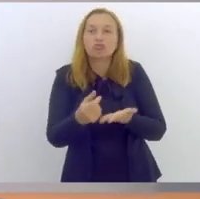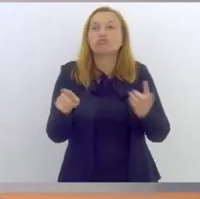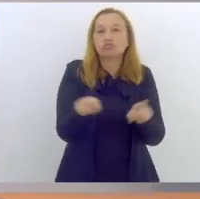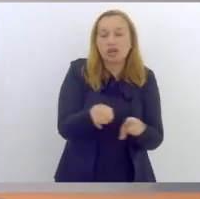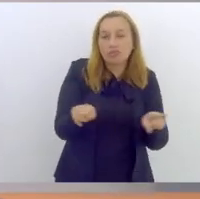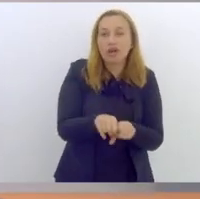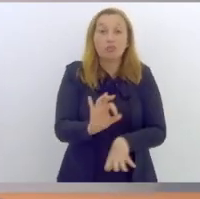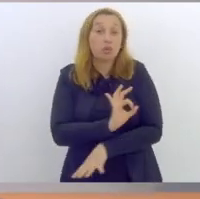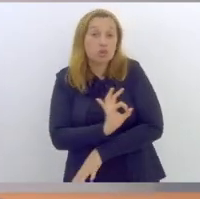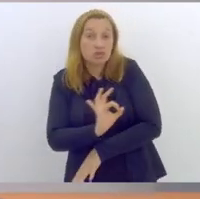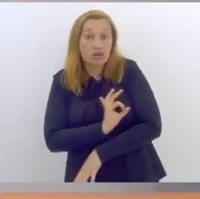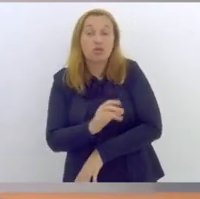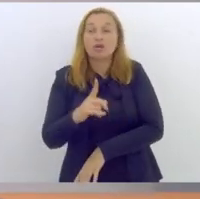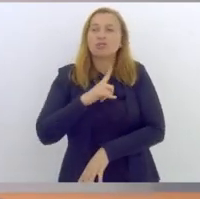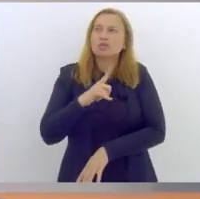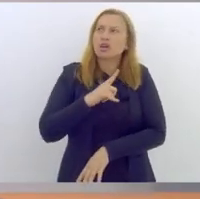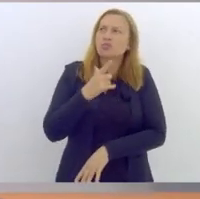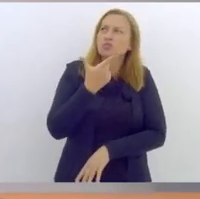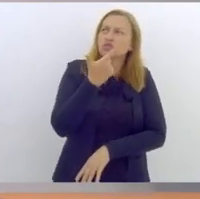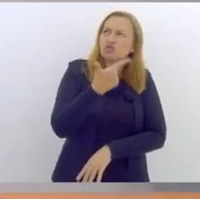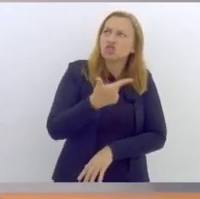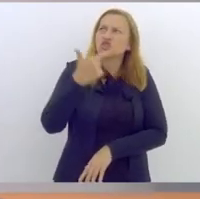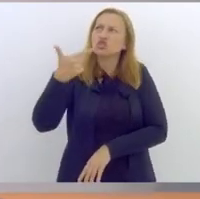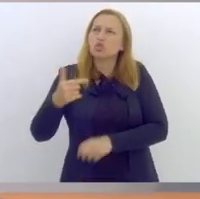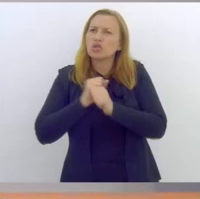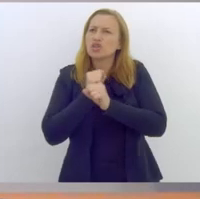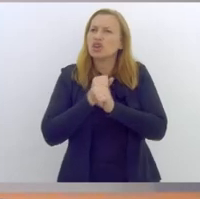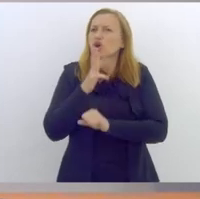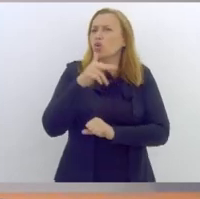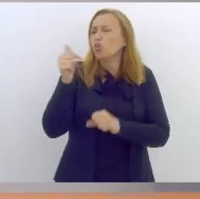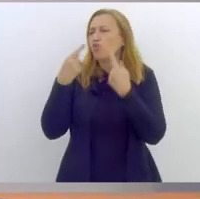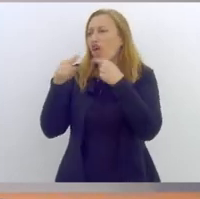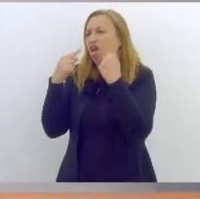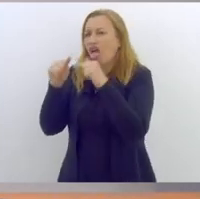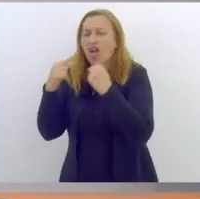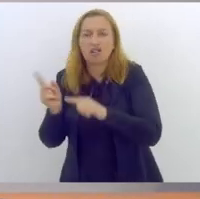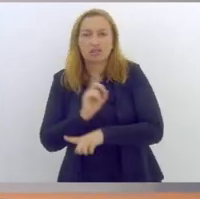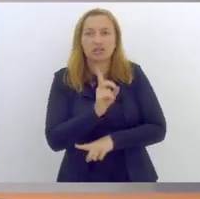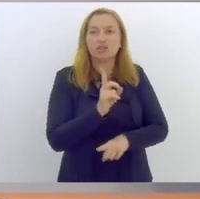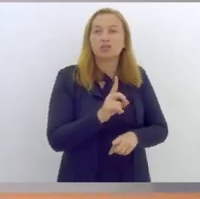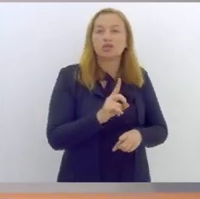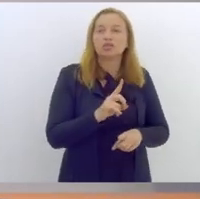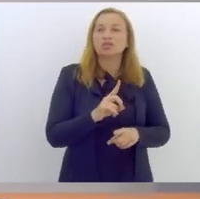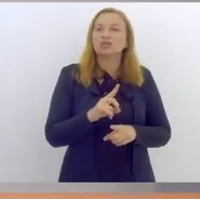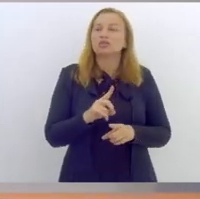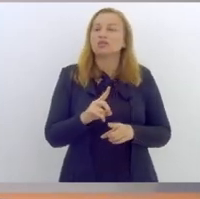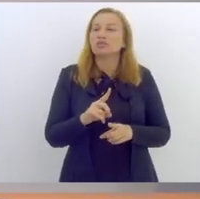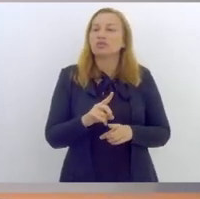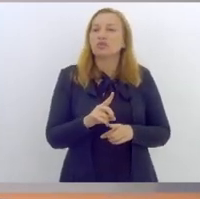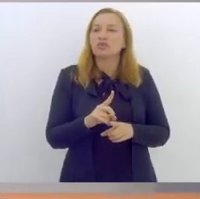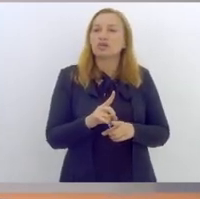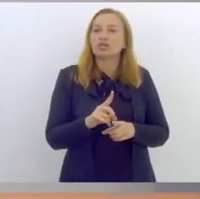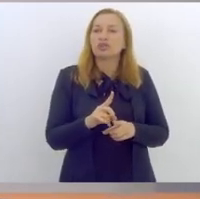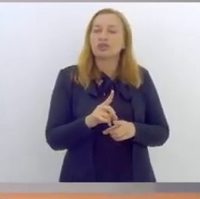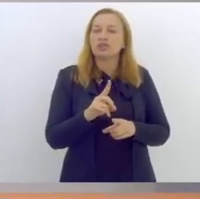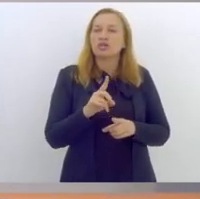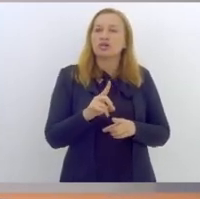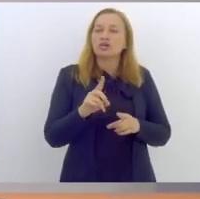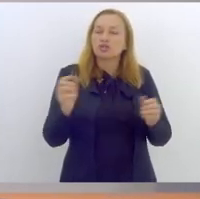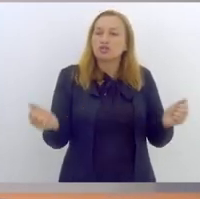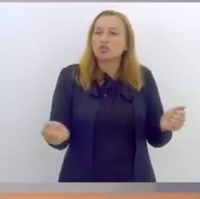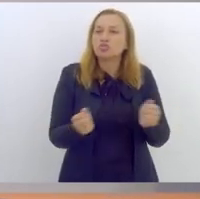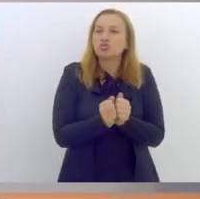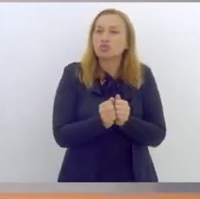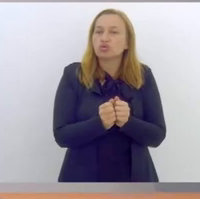cartório policial nós temos já 22 anos e nunca Foi questionado ele foi uma originado da fusão digamos